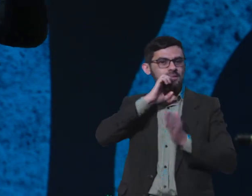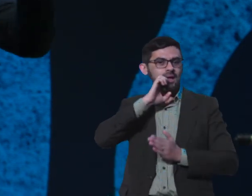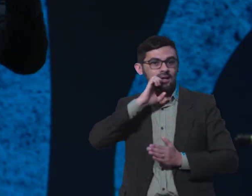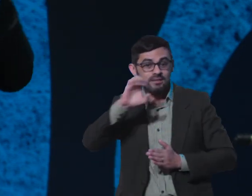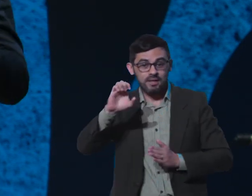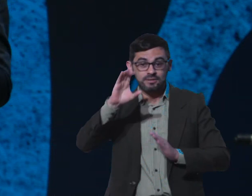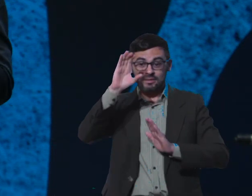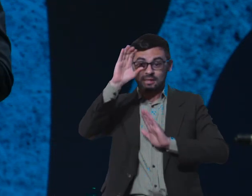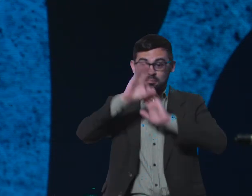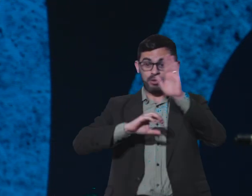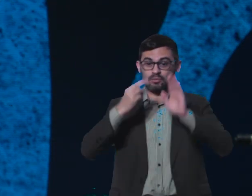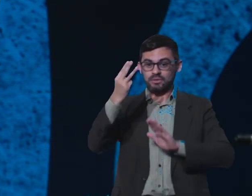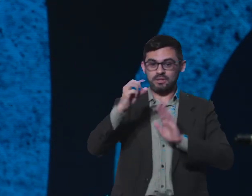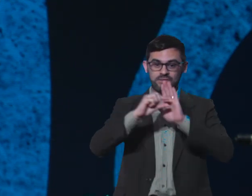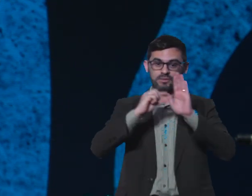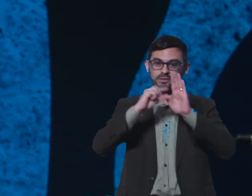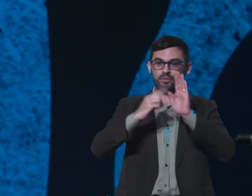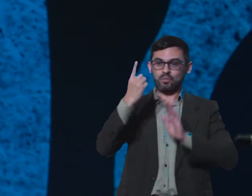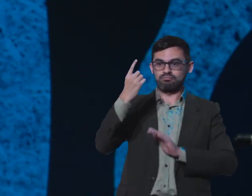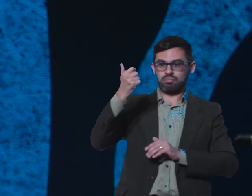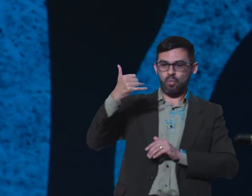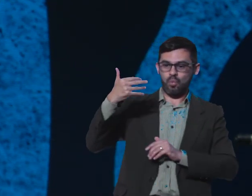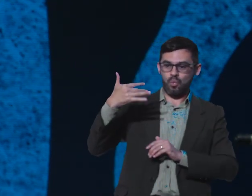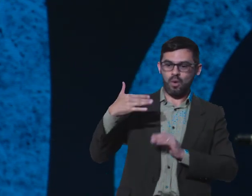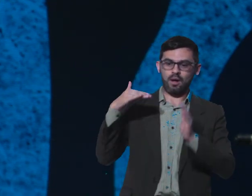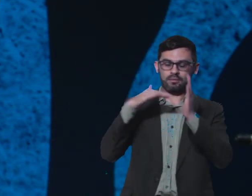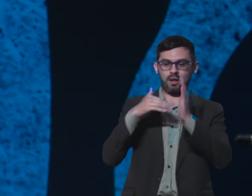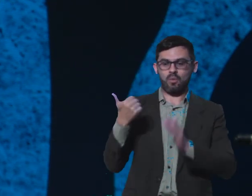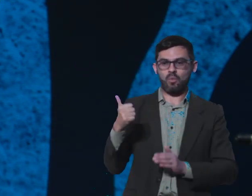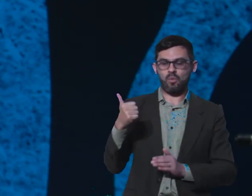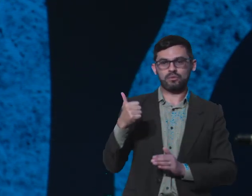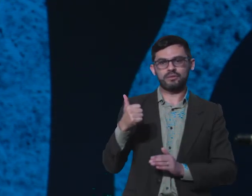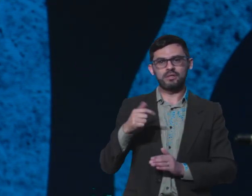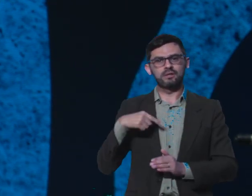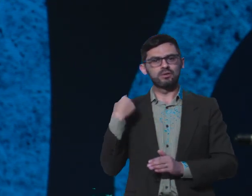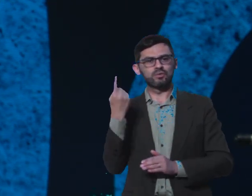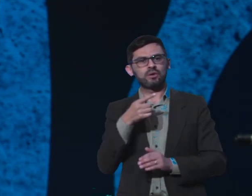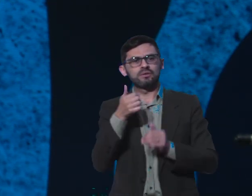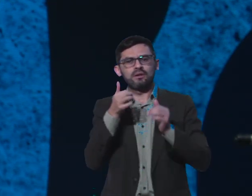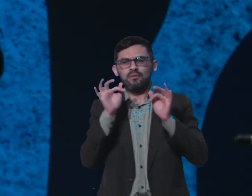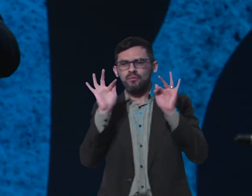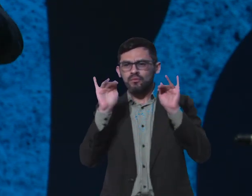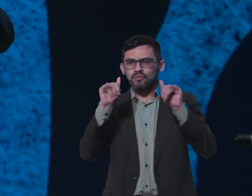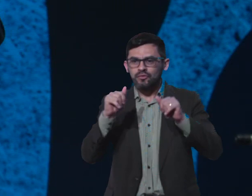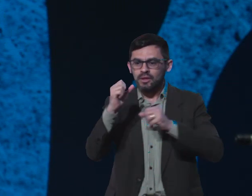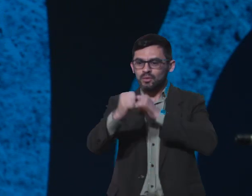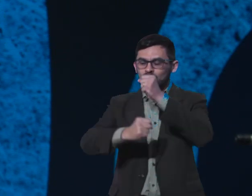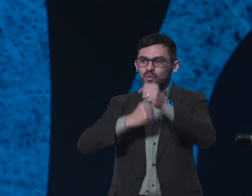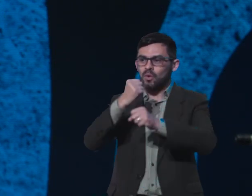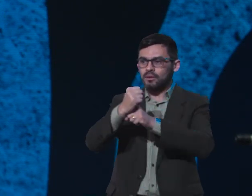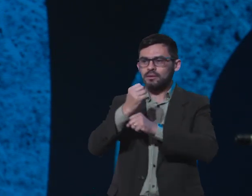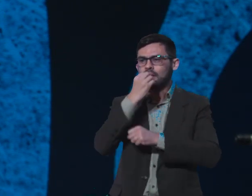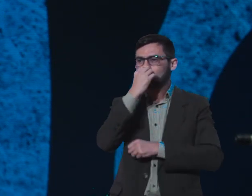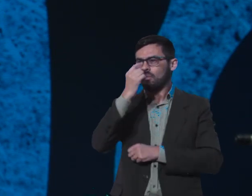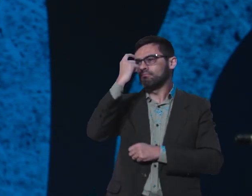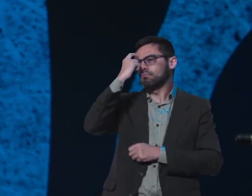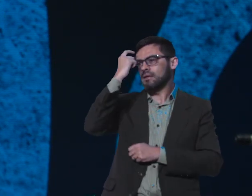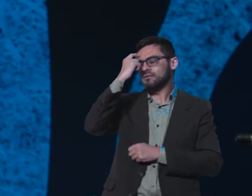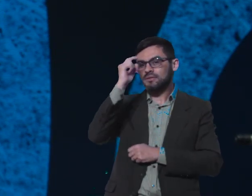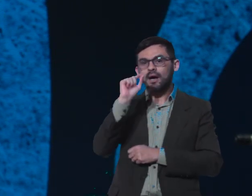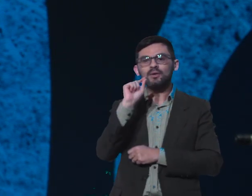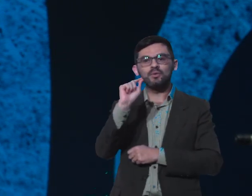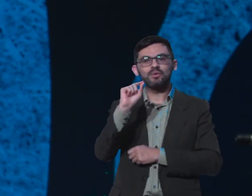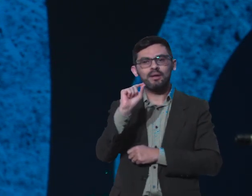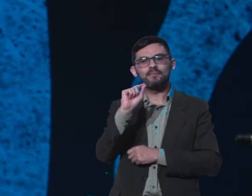ao versículo 11. Nós chegamos no final do ano e é sempre bom pensar